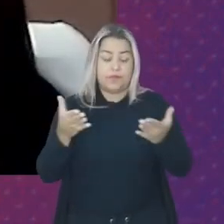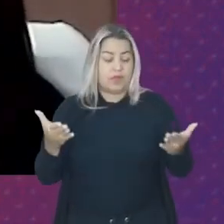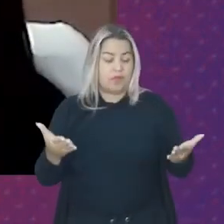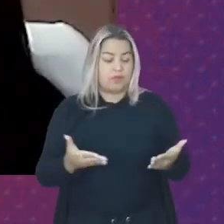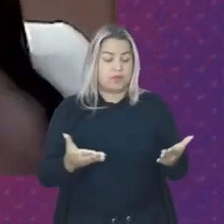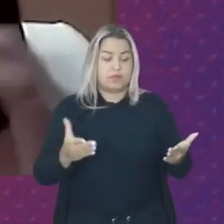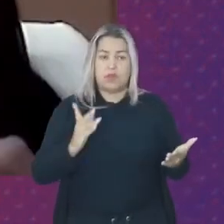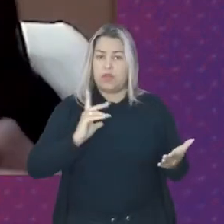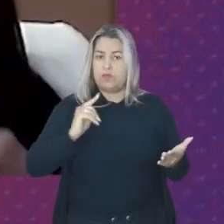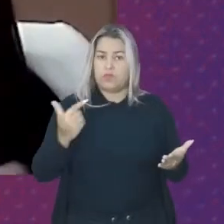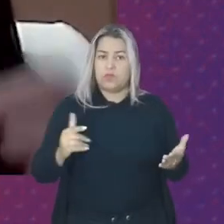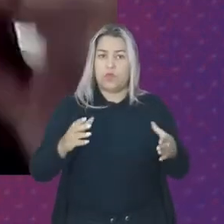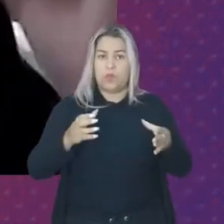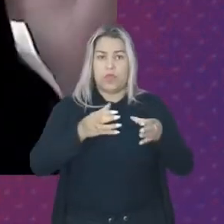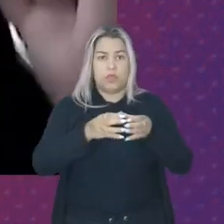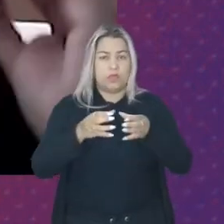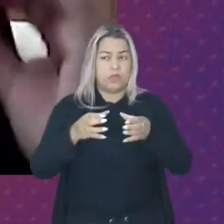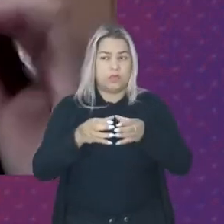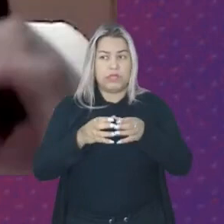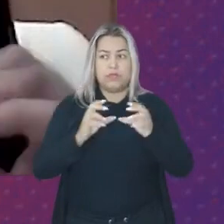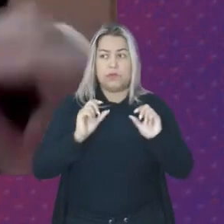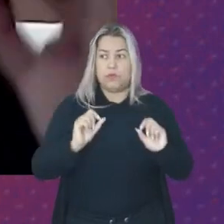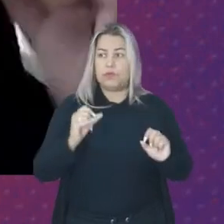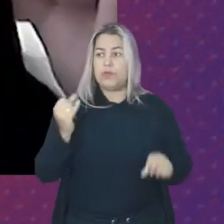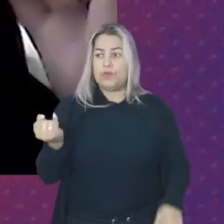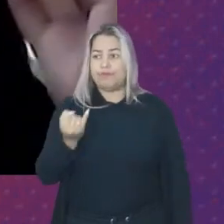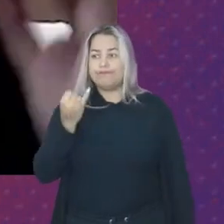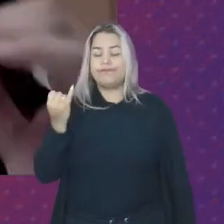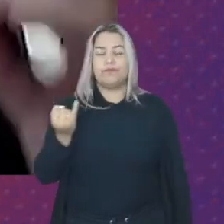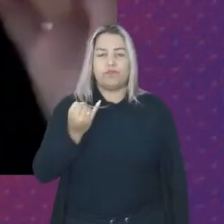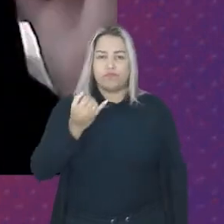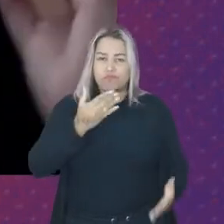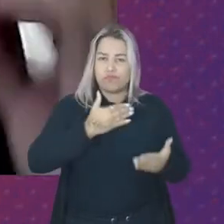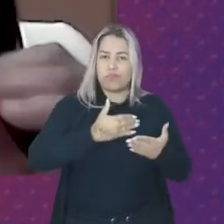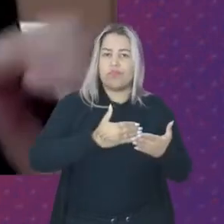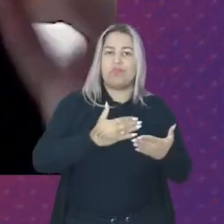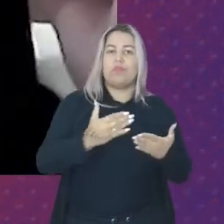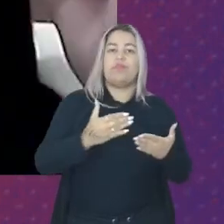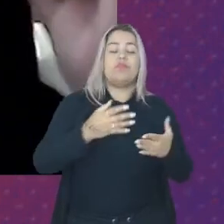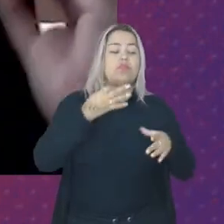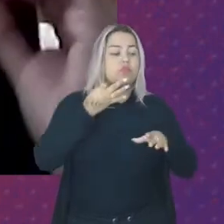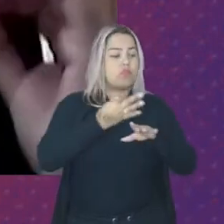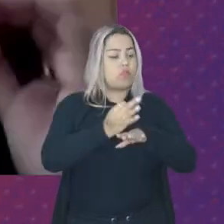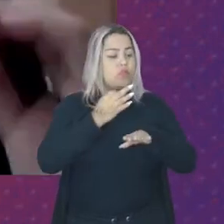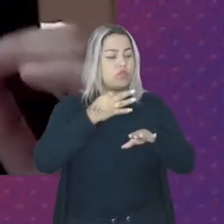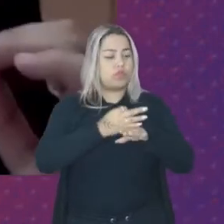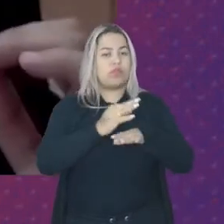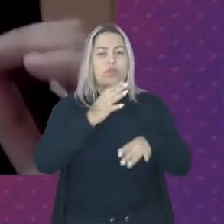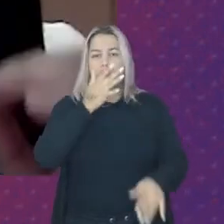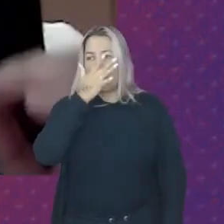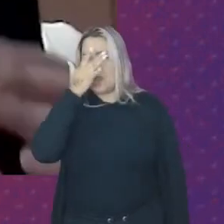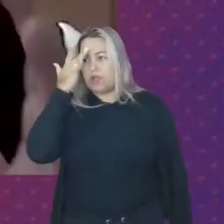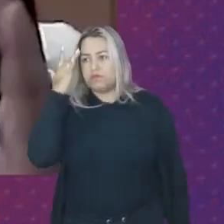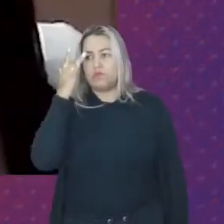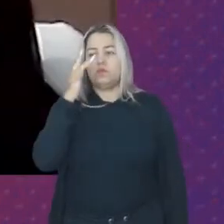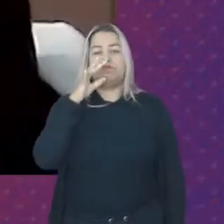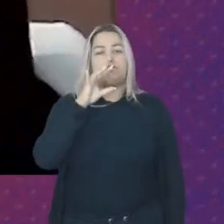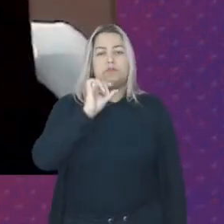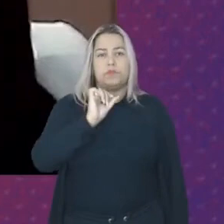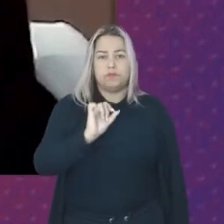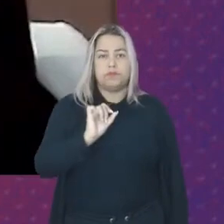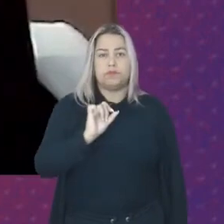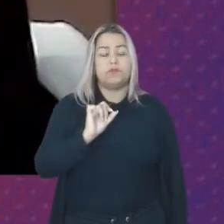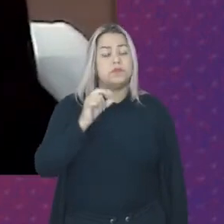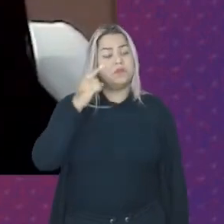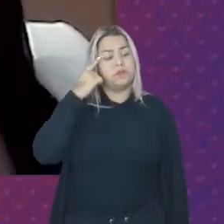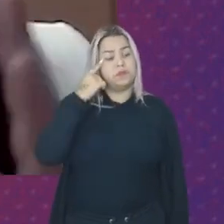não tenha uma equipe formada, é importante iniciar o treinamento daqueles voluntários e pensar